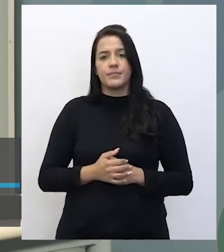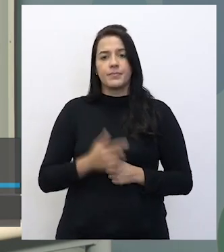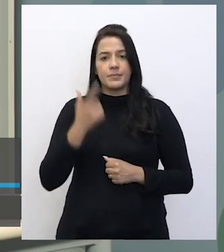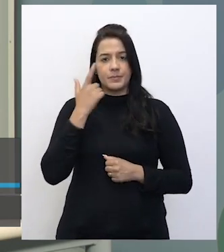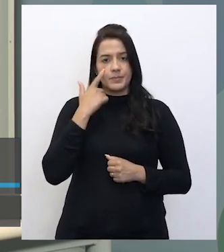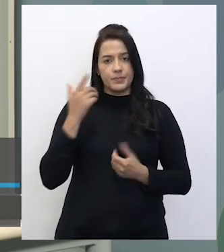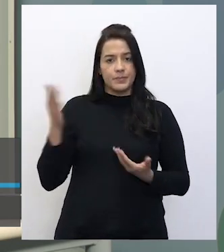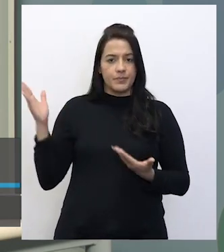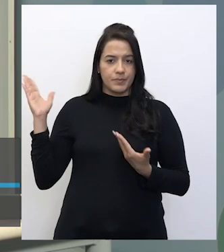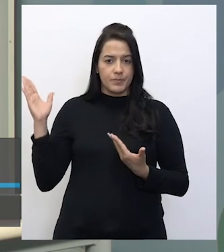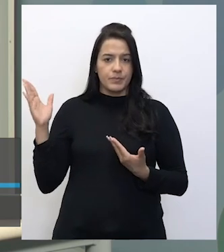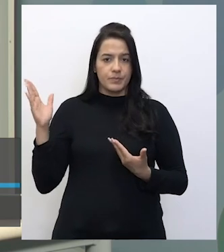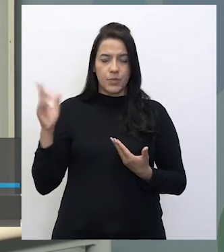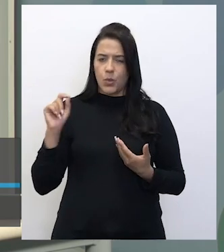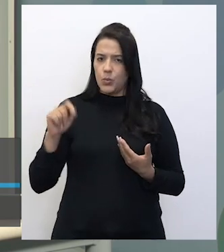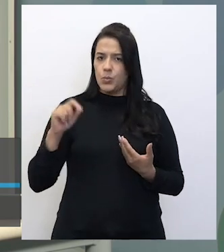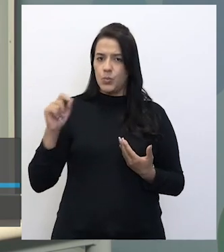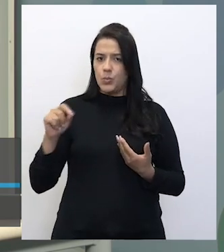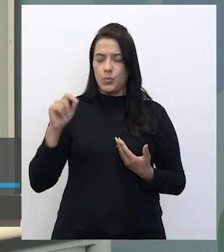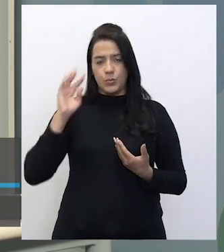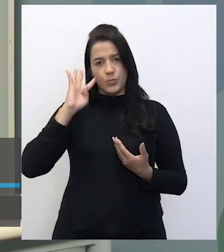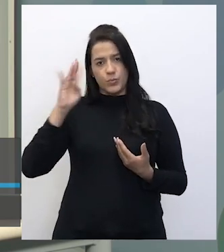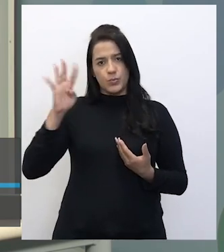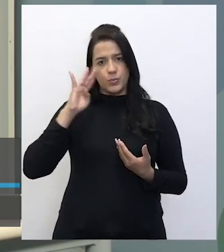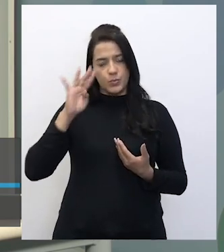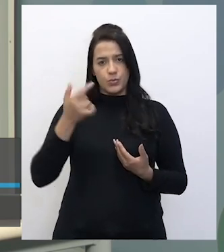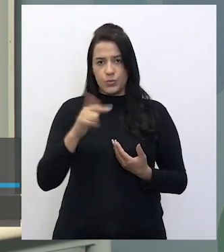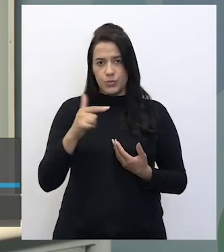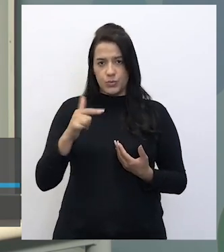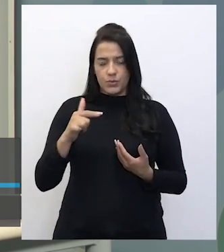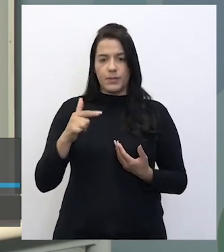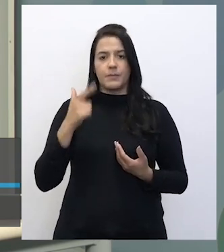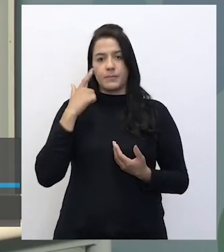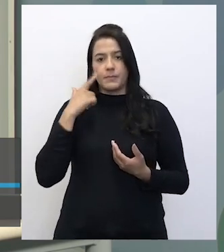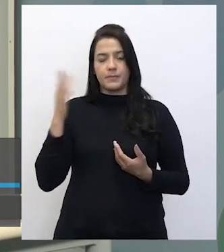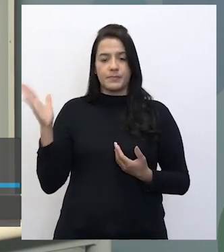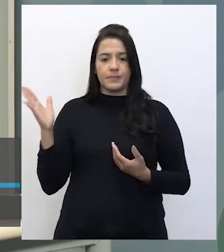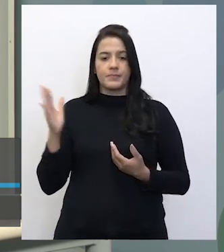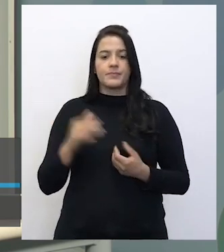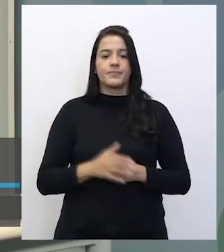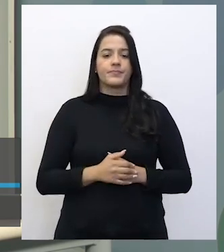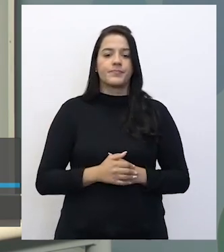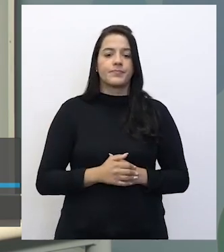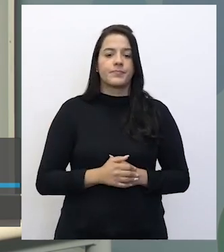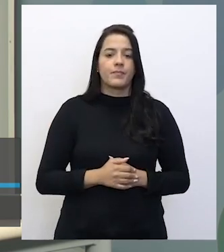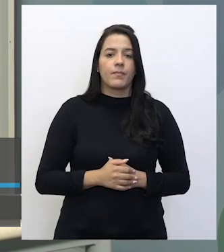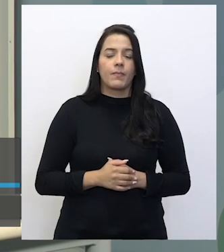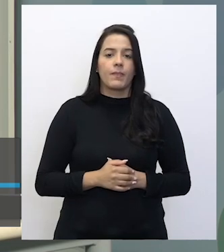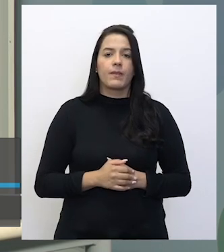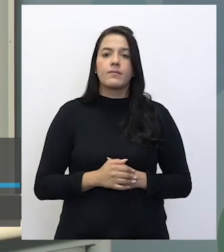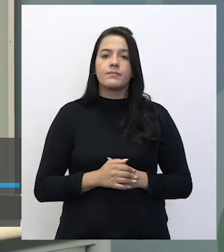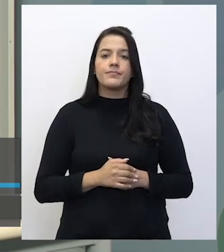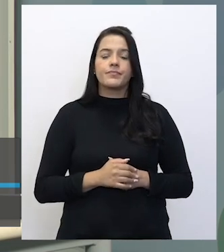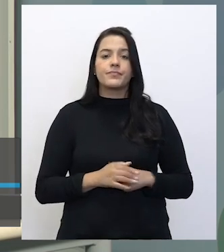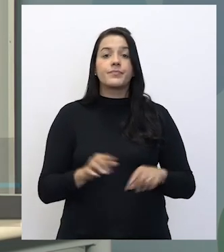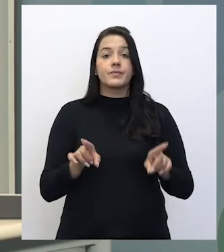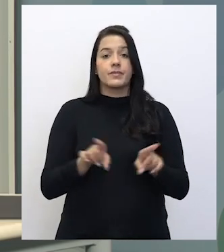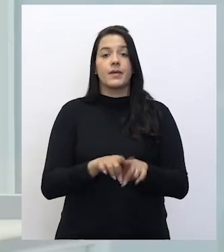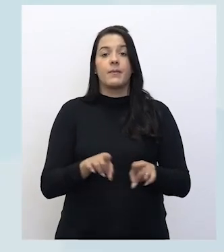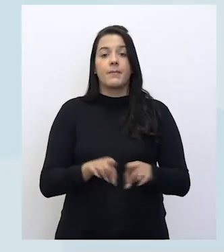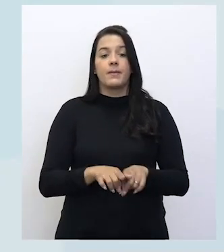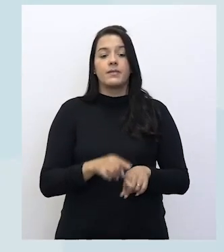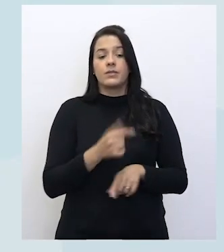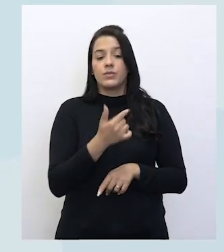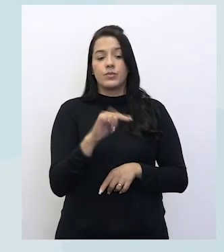pelo negativo, né? O que que não é filosofia? Bom, filosofia também não é